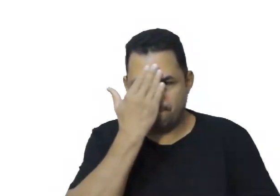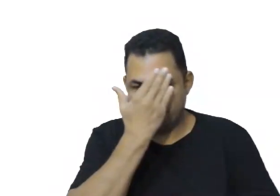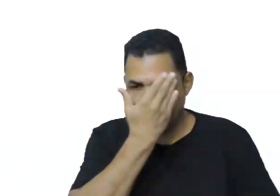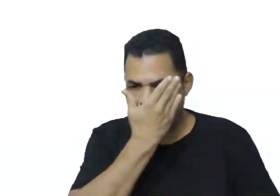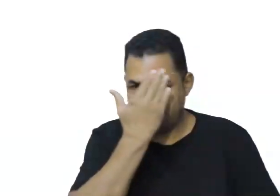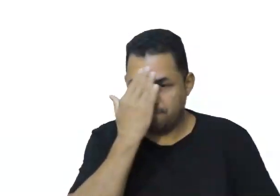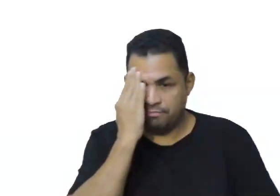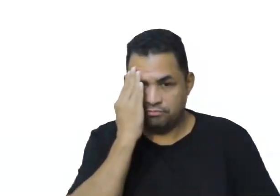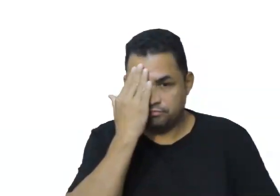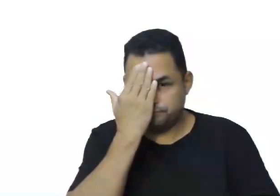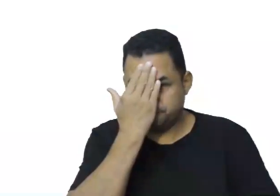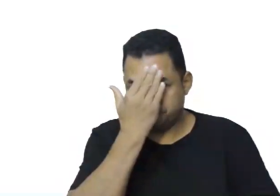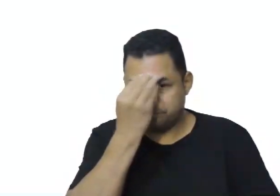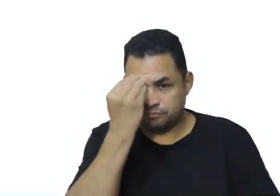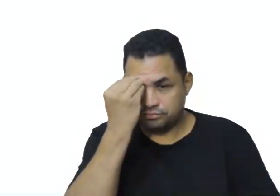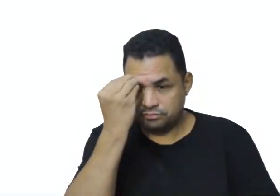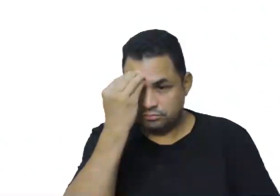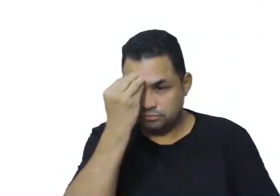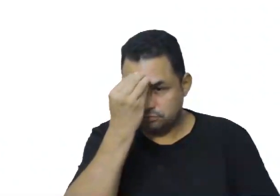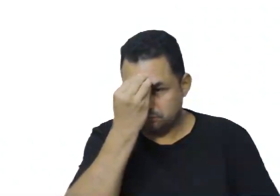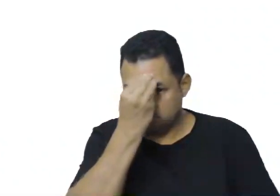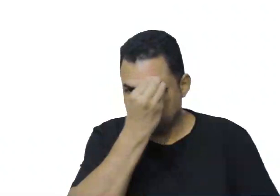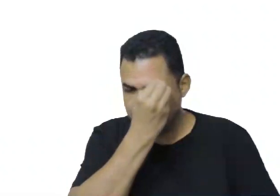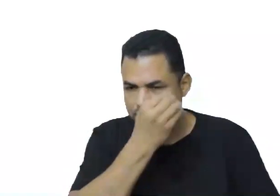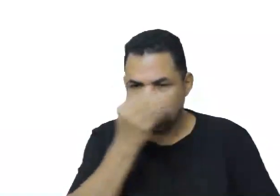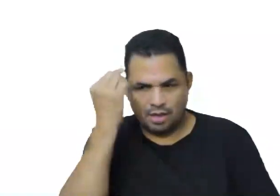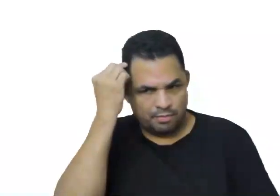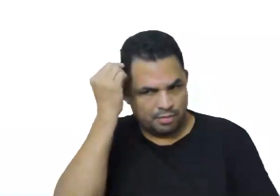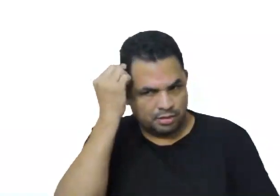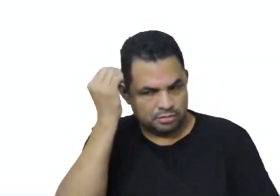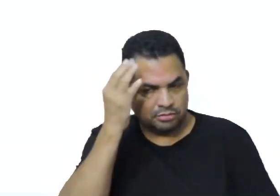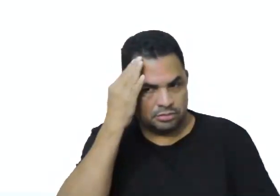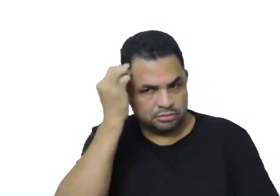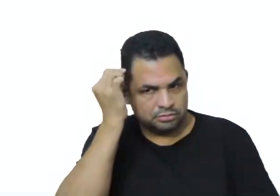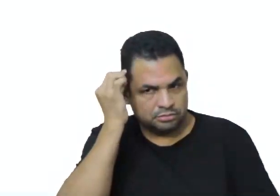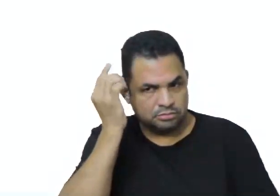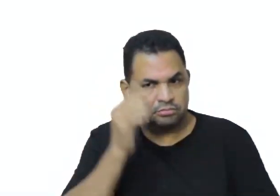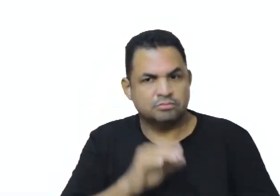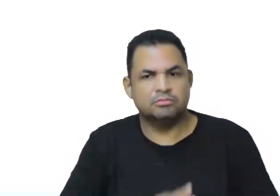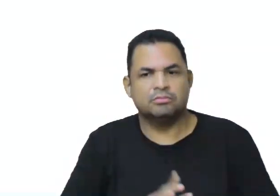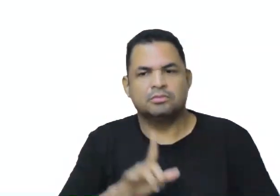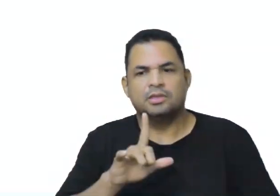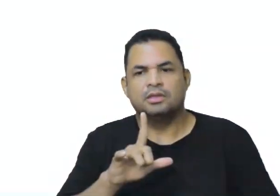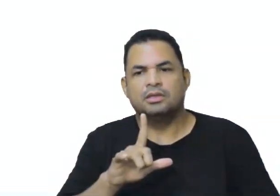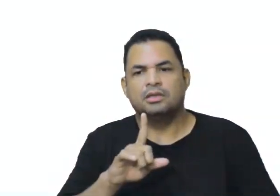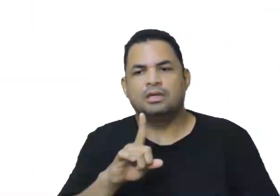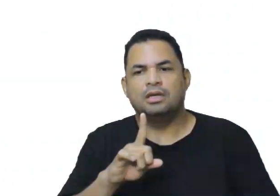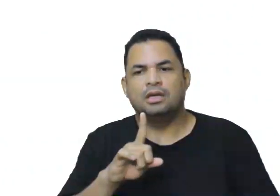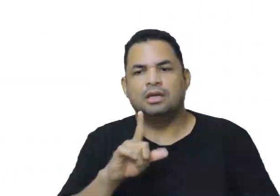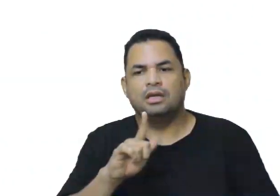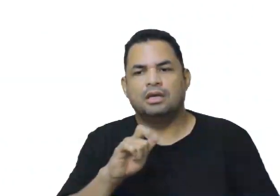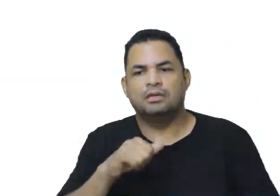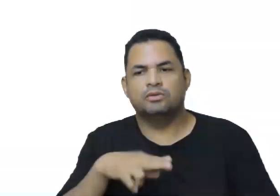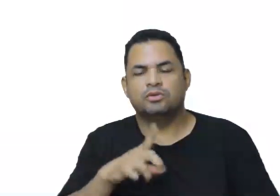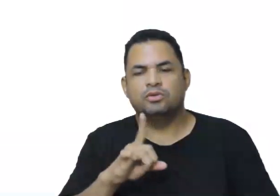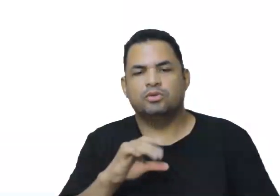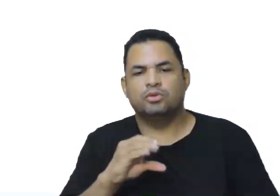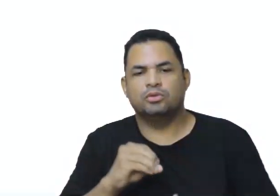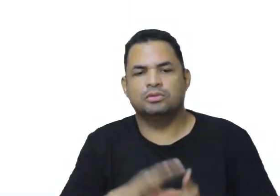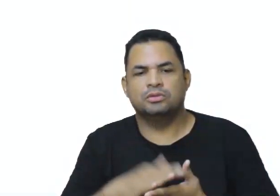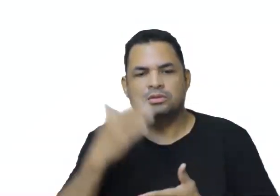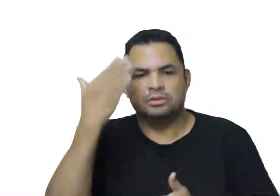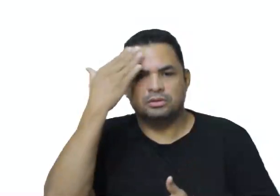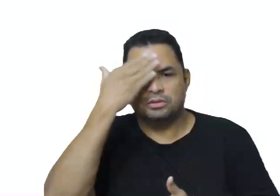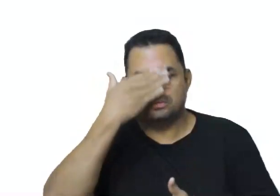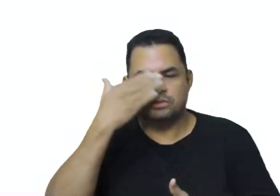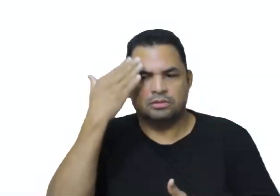aquele cabelo que começa a aparecer no indivíduo. Esse nome é lanugo, tá? Então, o cabelo cobre a superfície